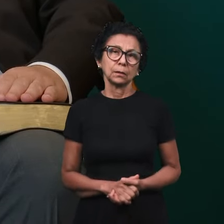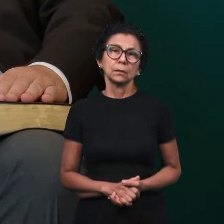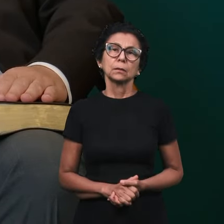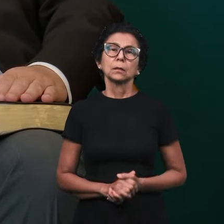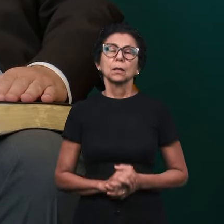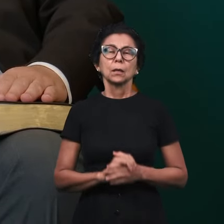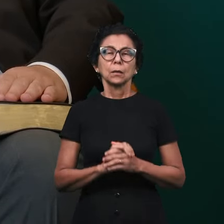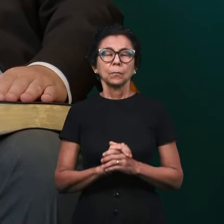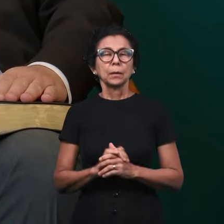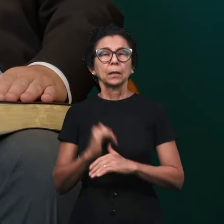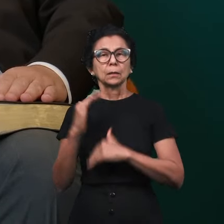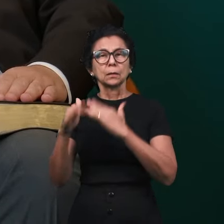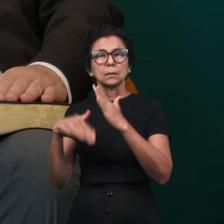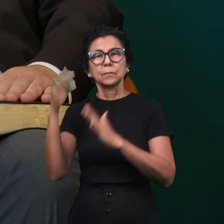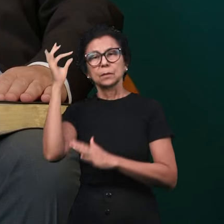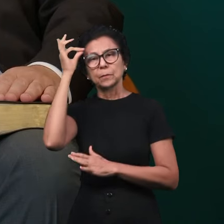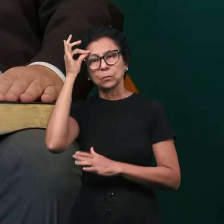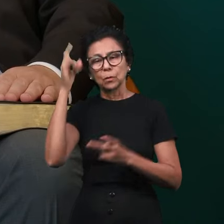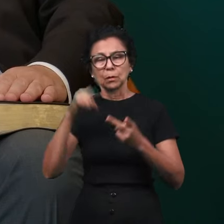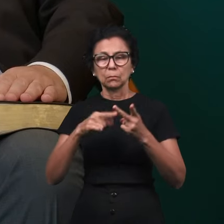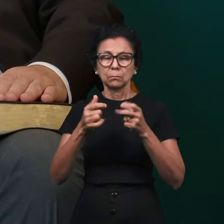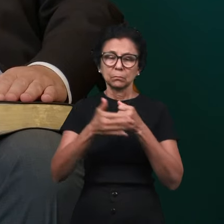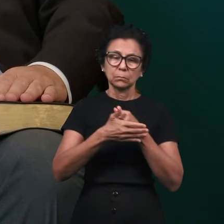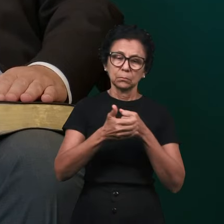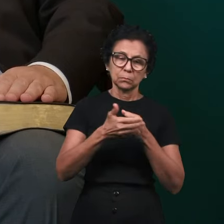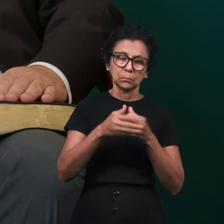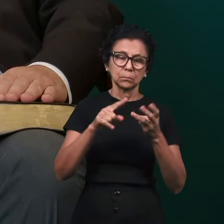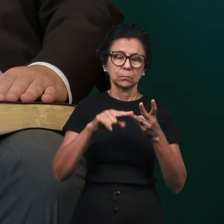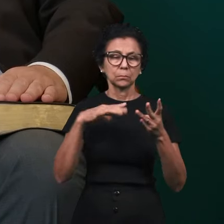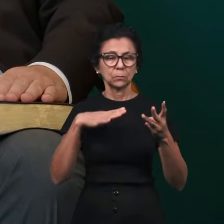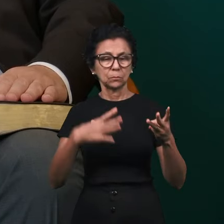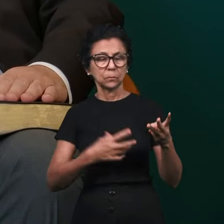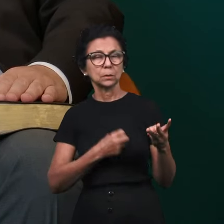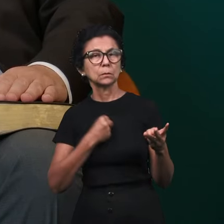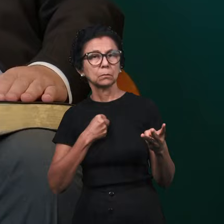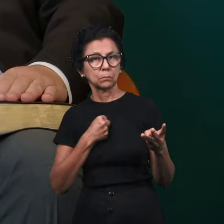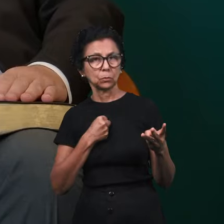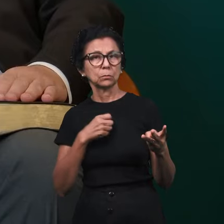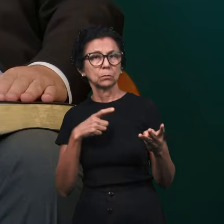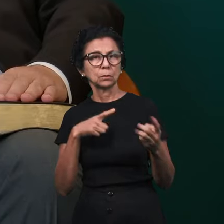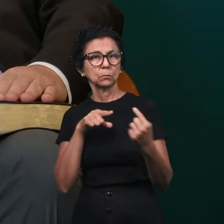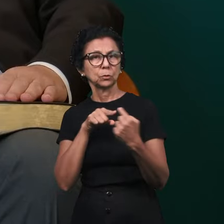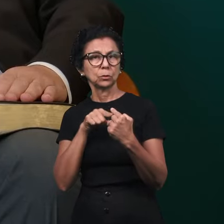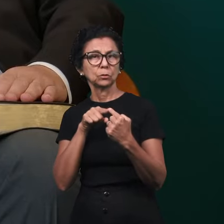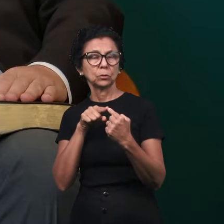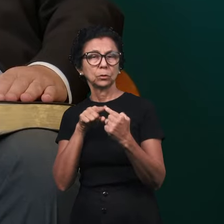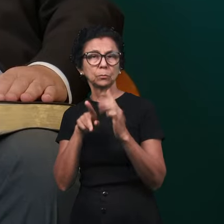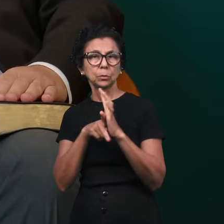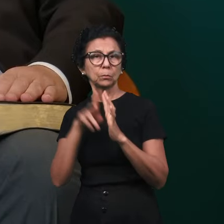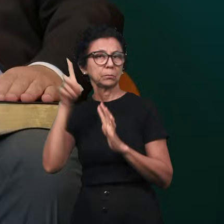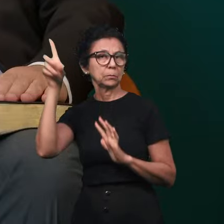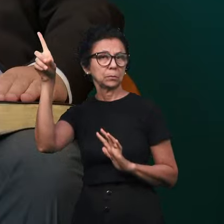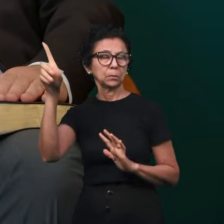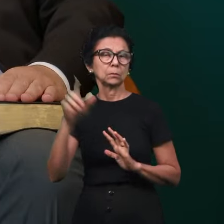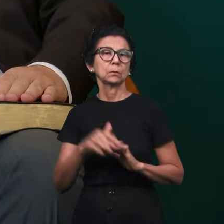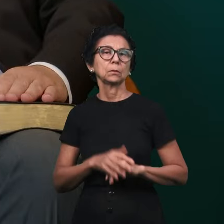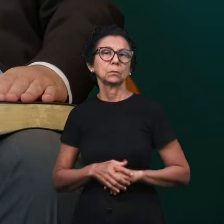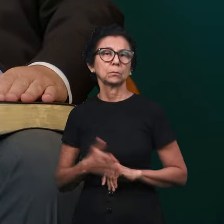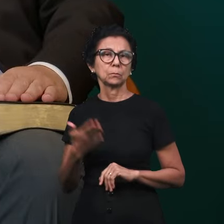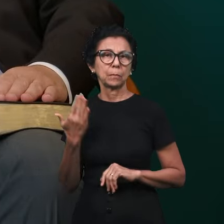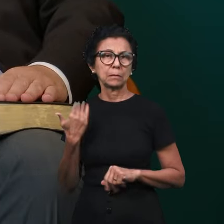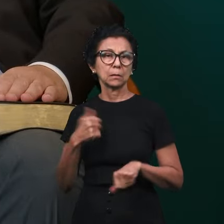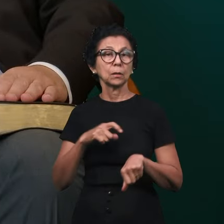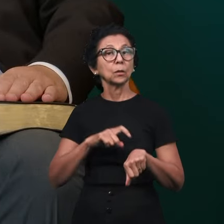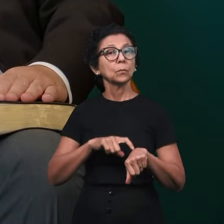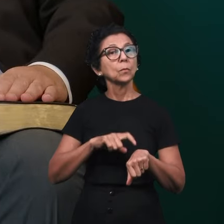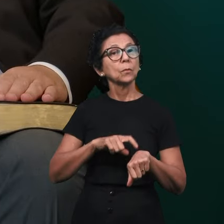ele é para edificação, ou é para consolo, ou é para salvação. Ele tem um propósito da parte de Deus. E o propósito da parte de Deus naquele